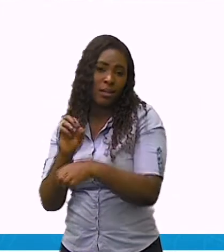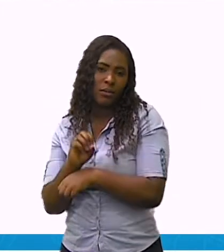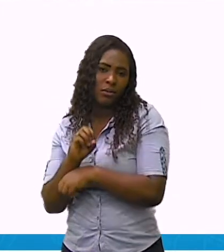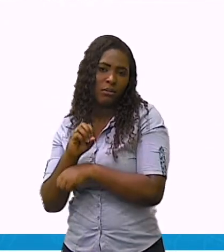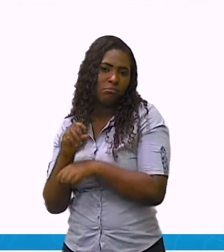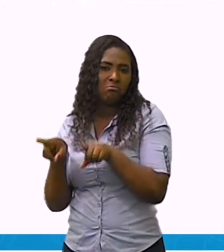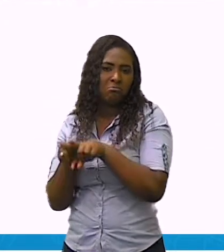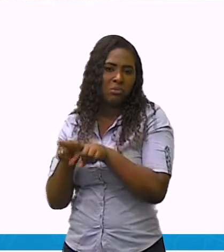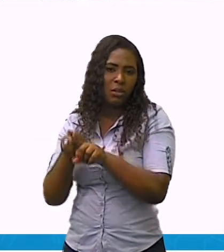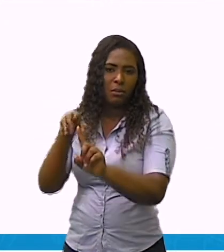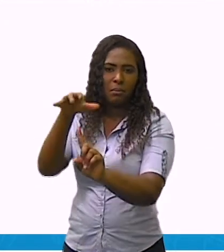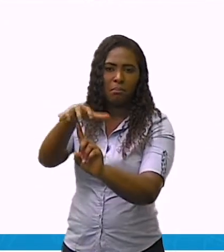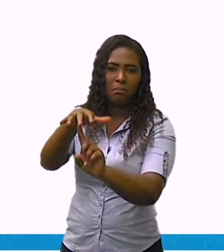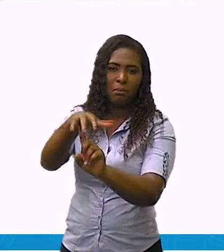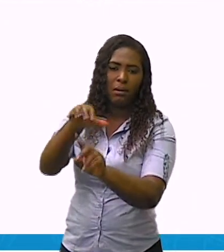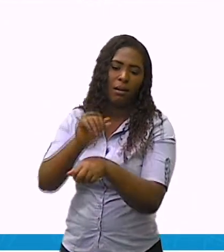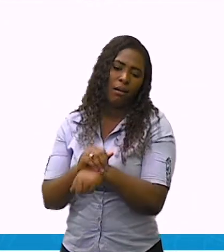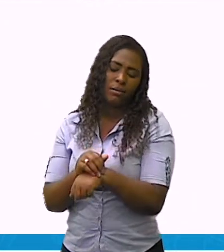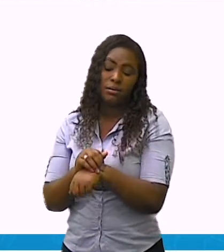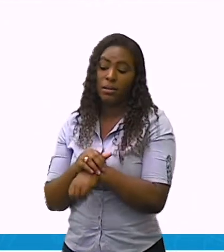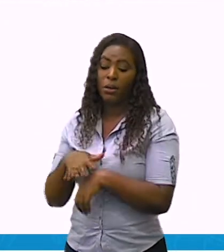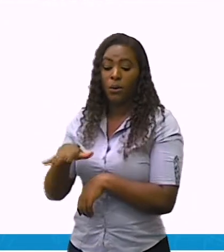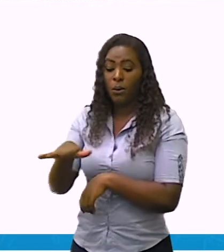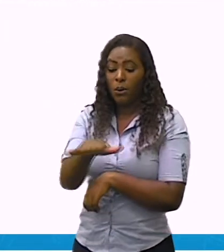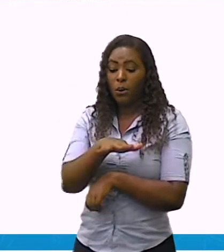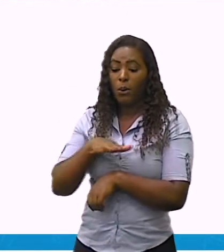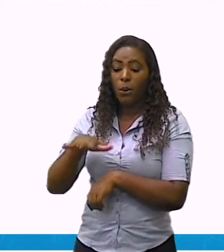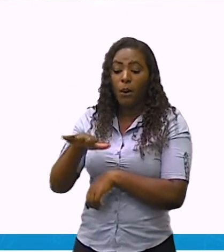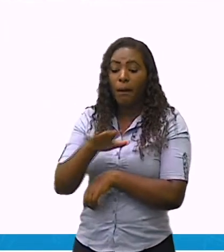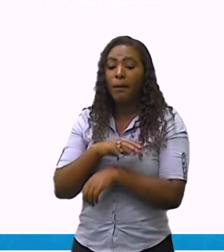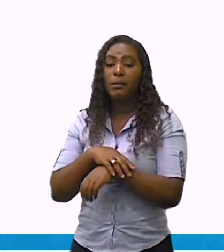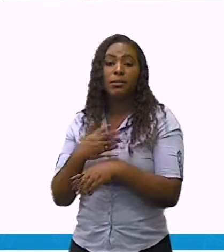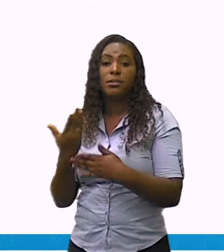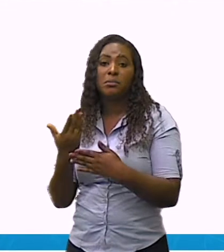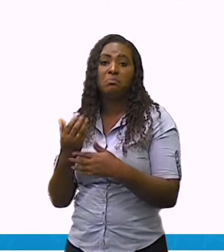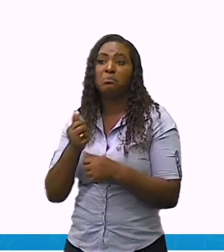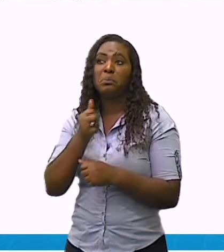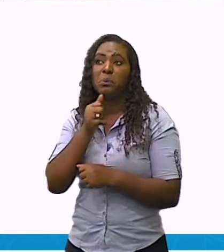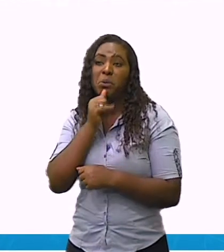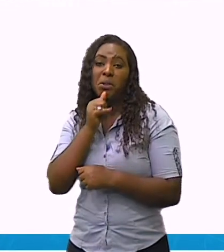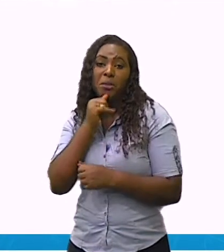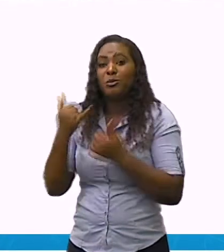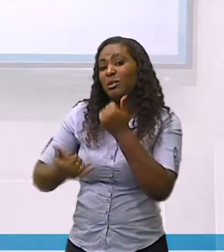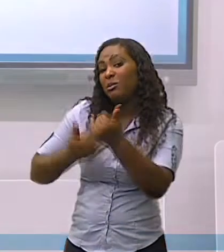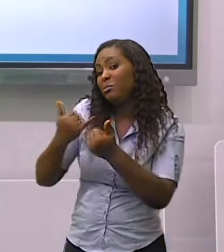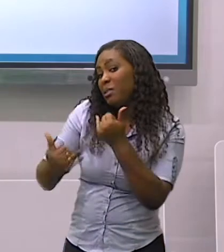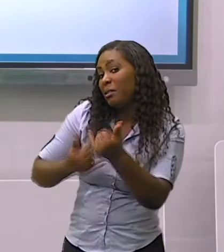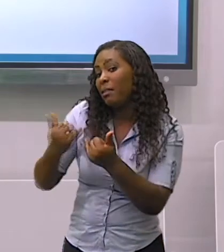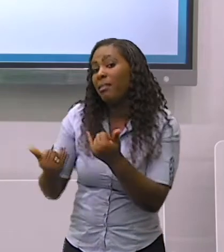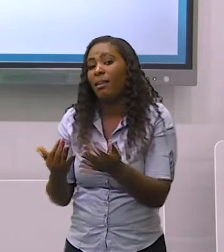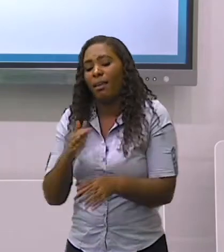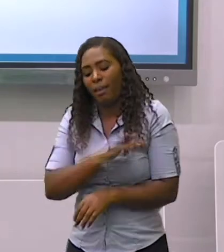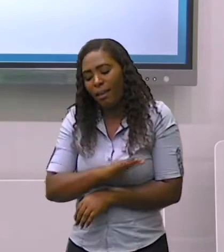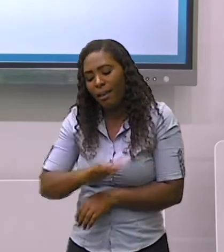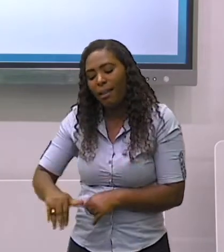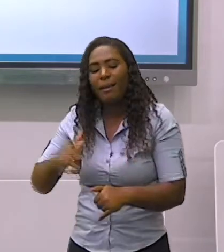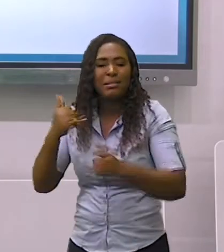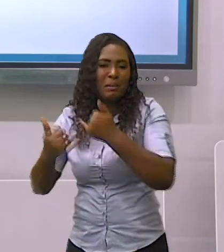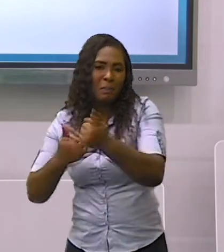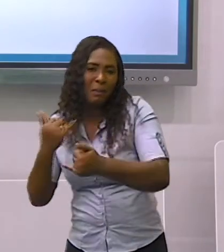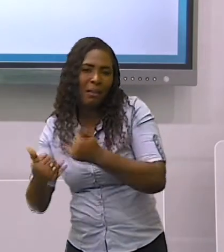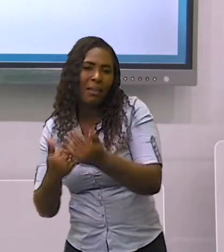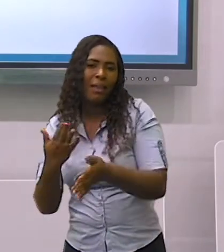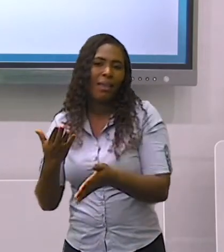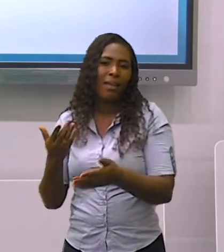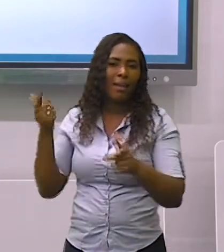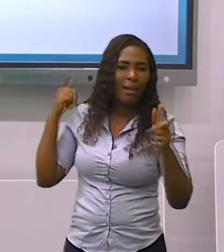praças, áreas de recreação, como um espaço de brincadeiras, lazer,